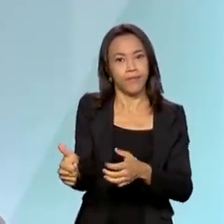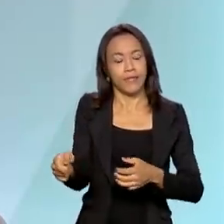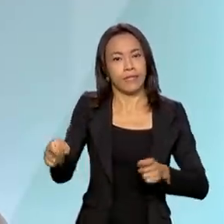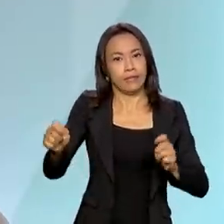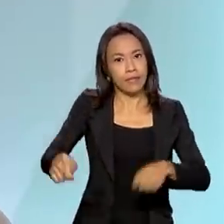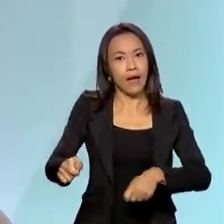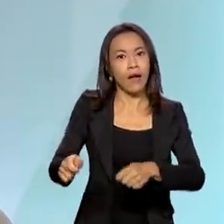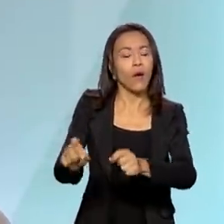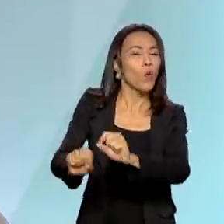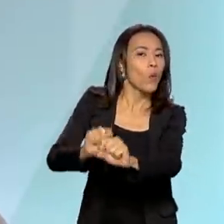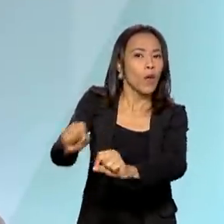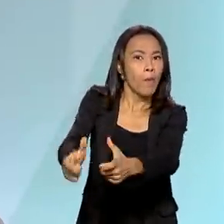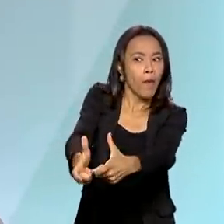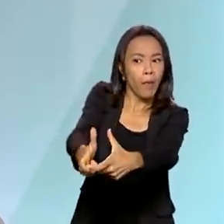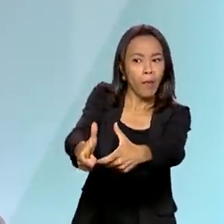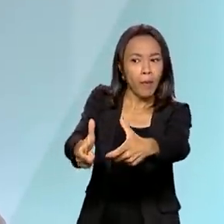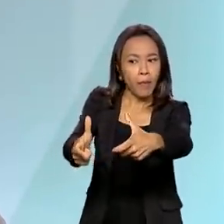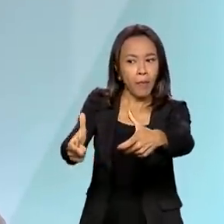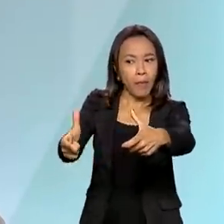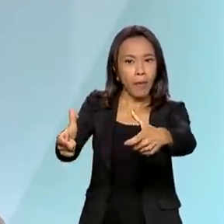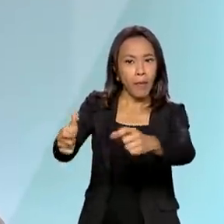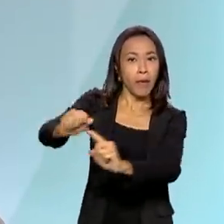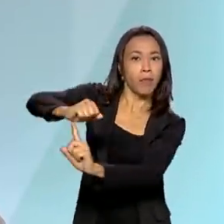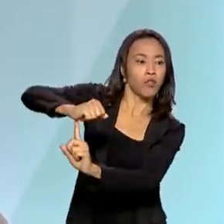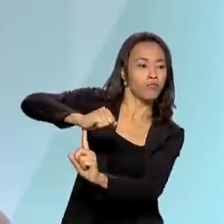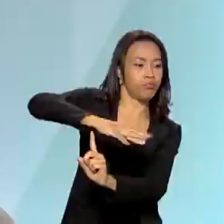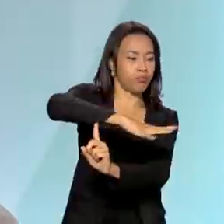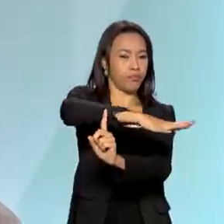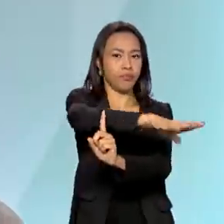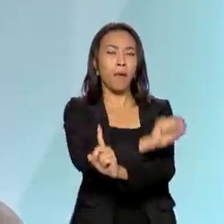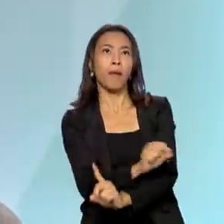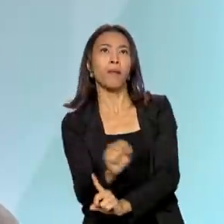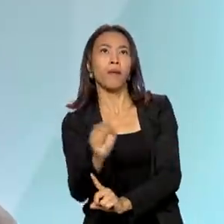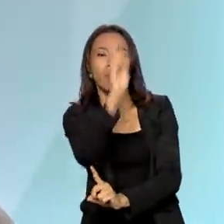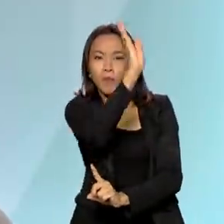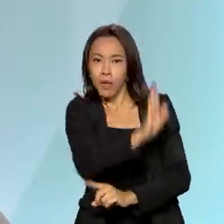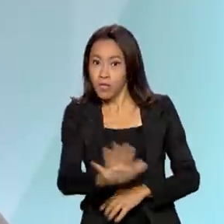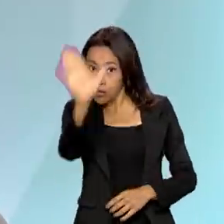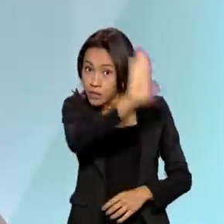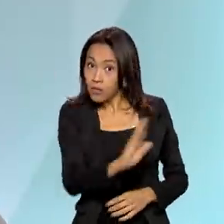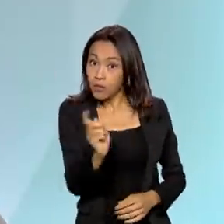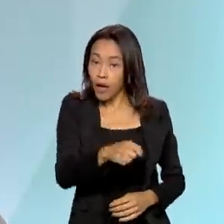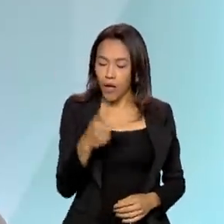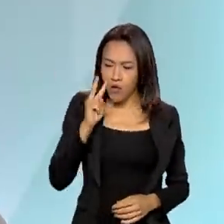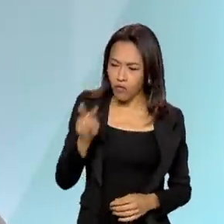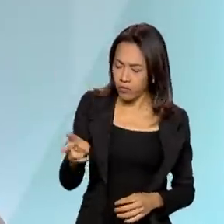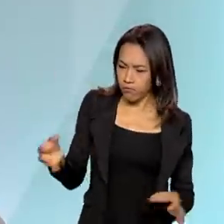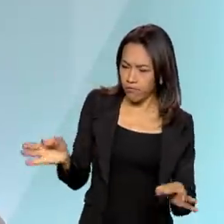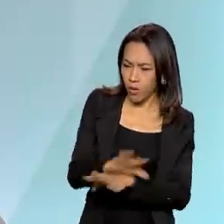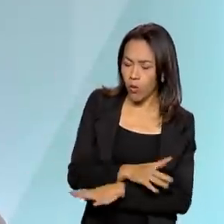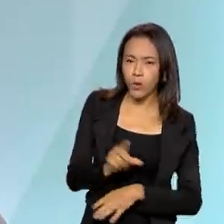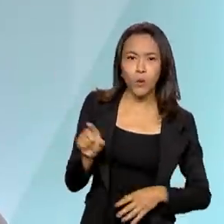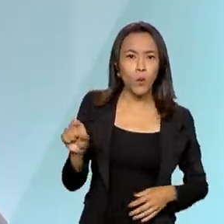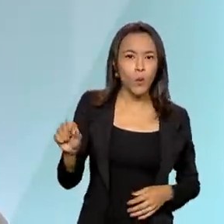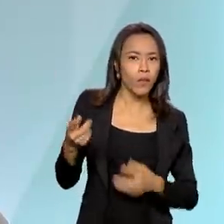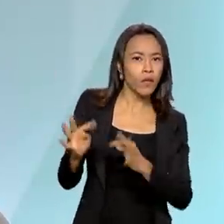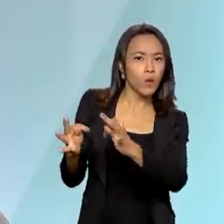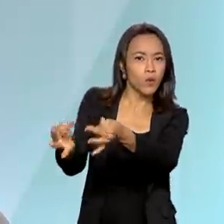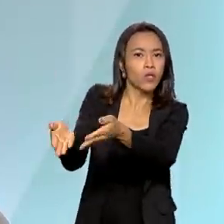escala e podem ser multiplicadas em outras regiões. O que eu encontrei? Tecnologia pronta para absorver